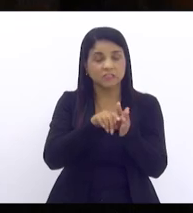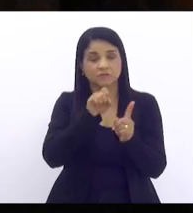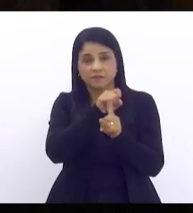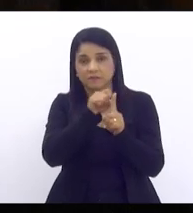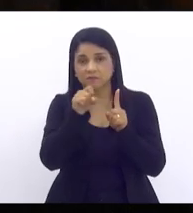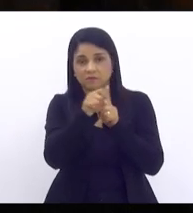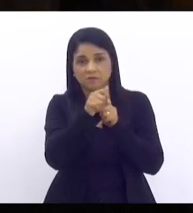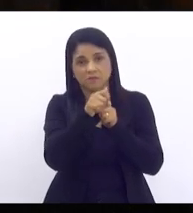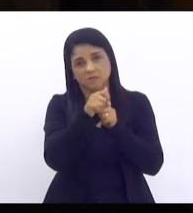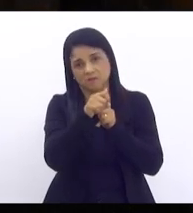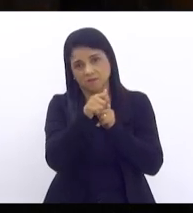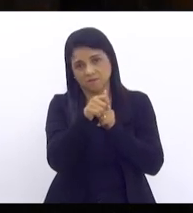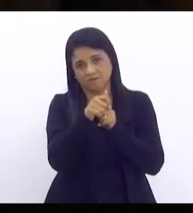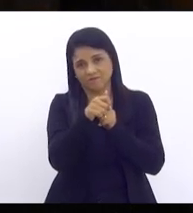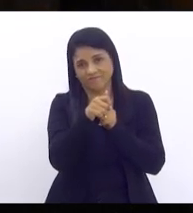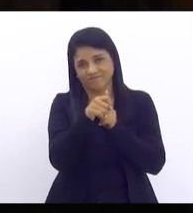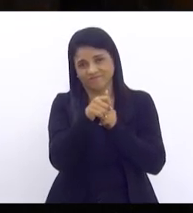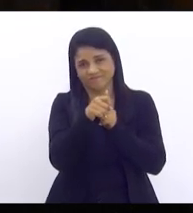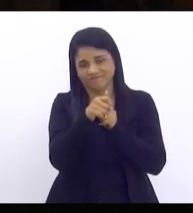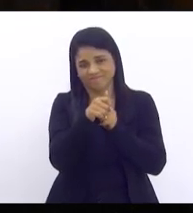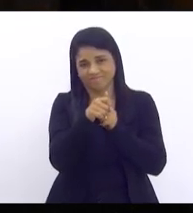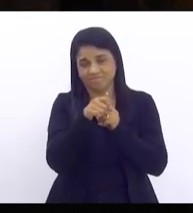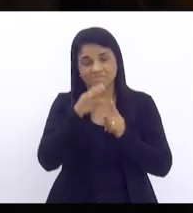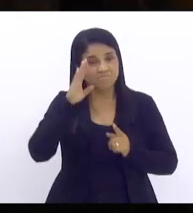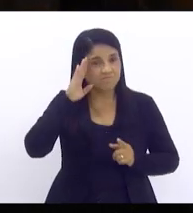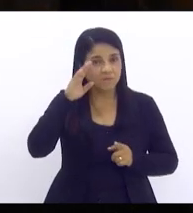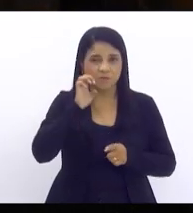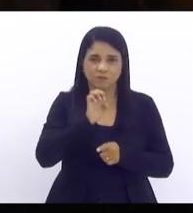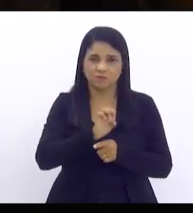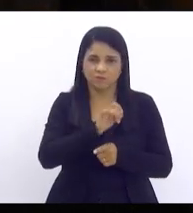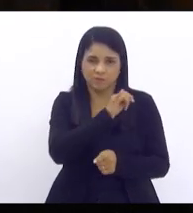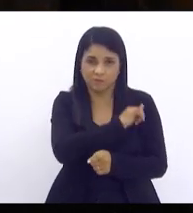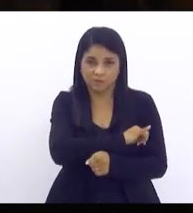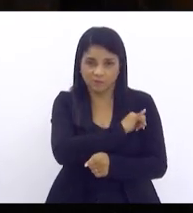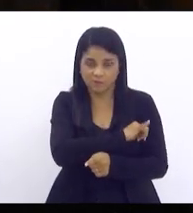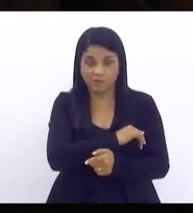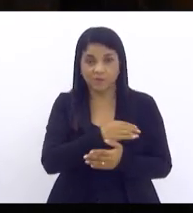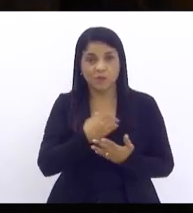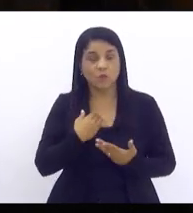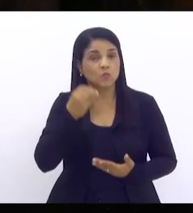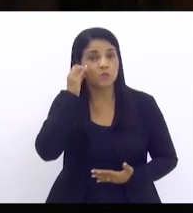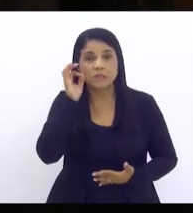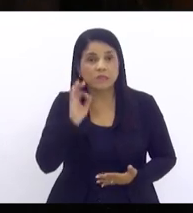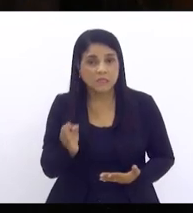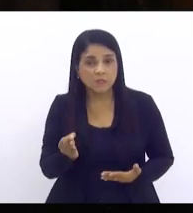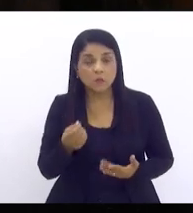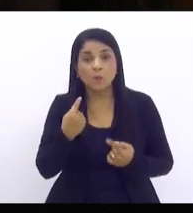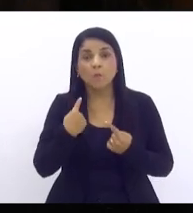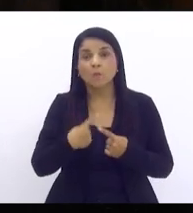principalmente na sociedade fluminense. Eu não consigo entender por que,